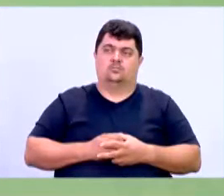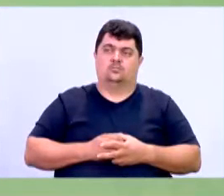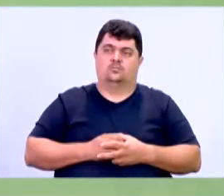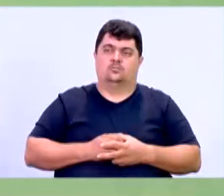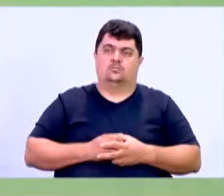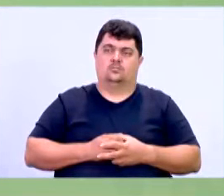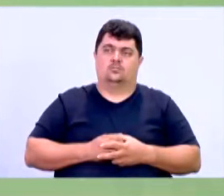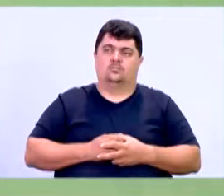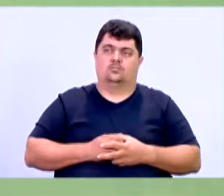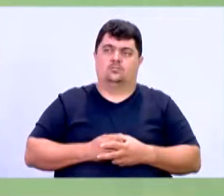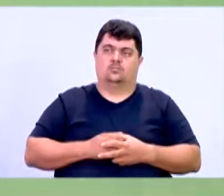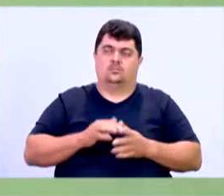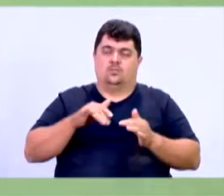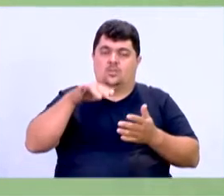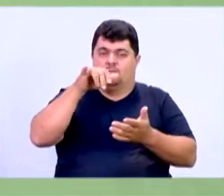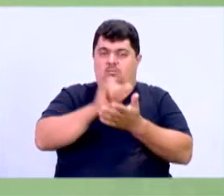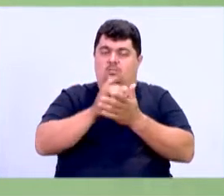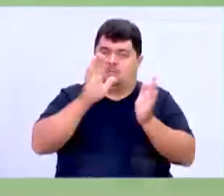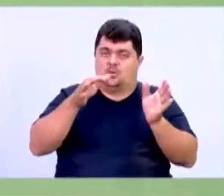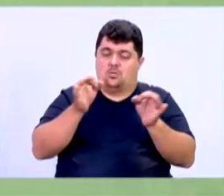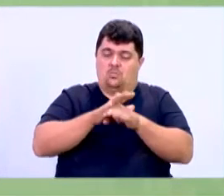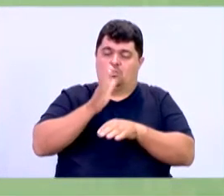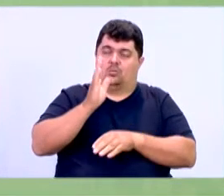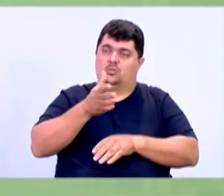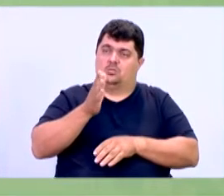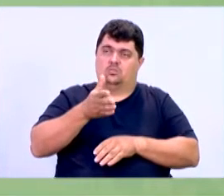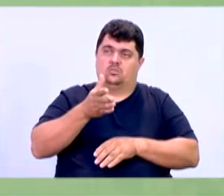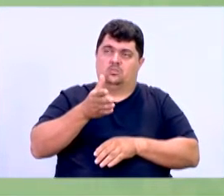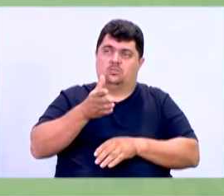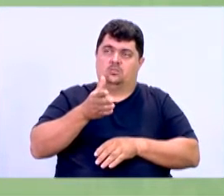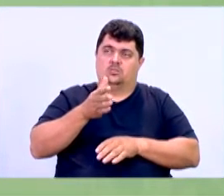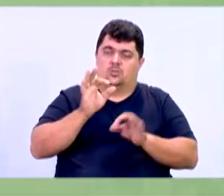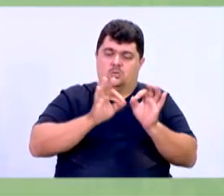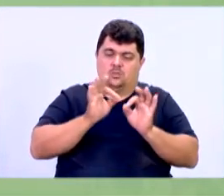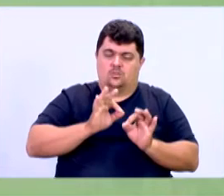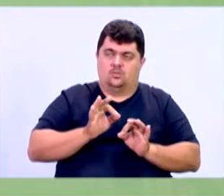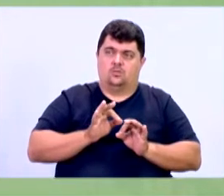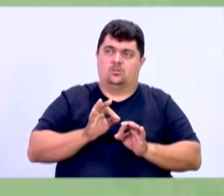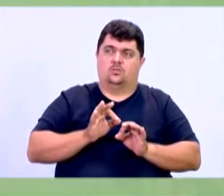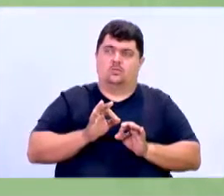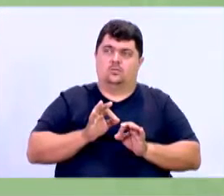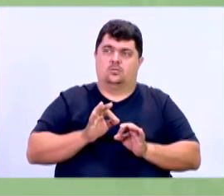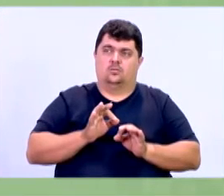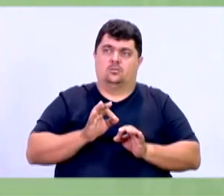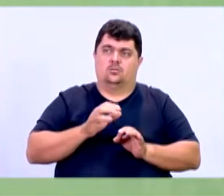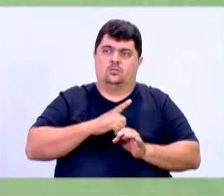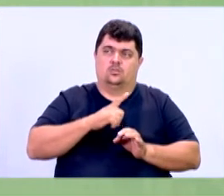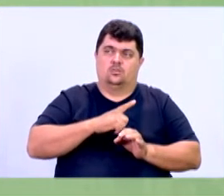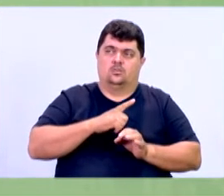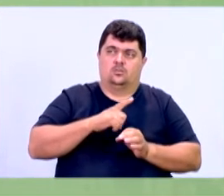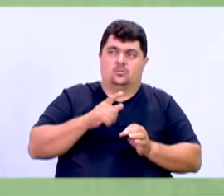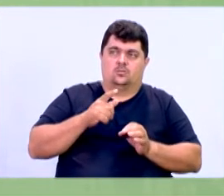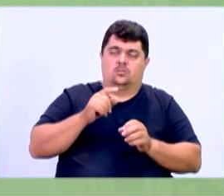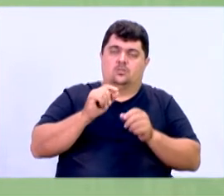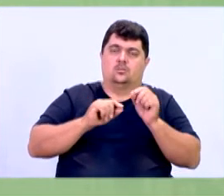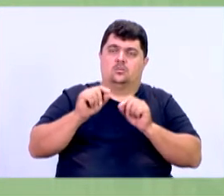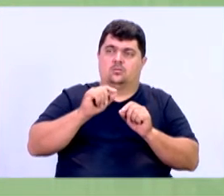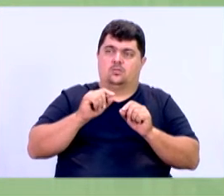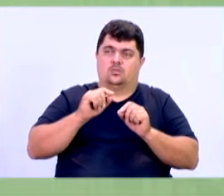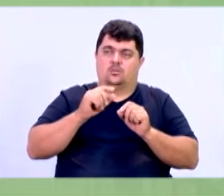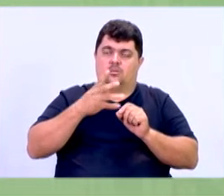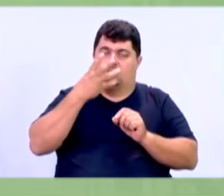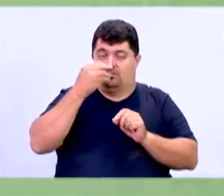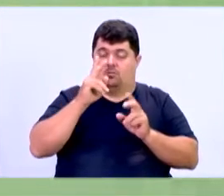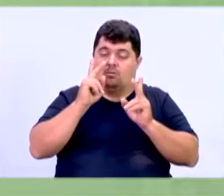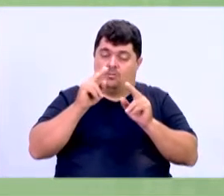Bom, terminando a instalação do tutorial Configurando o ambiente desenvolvimento PHP com Windows XAMPP, no final vocês